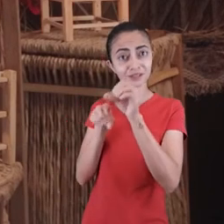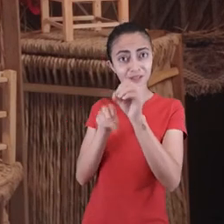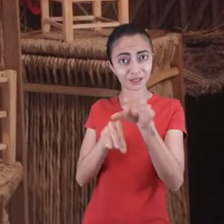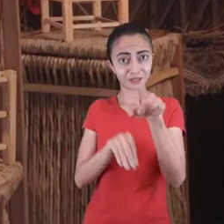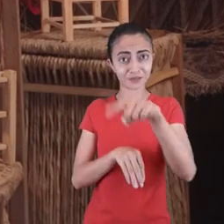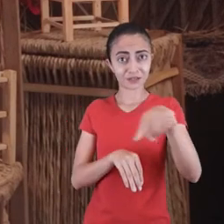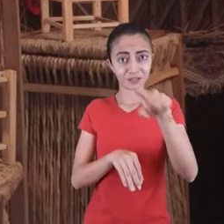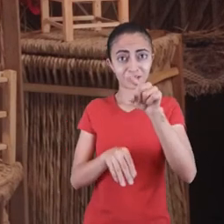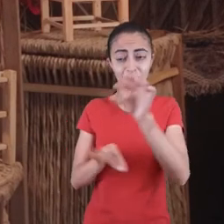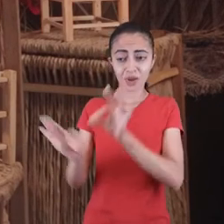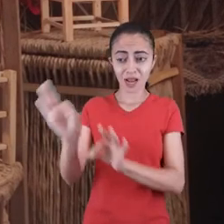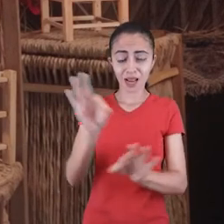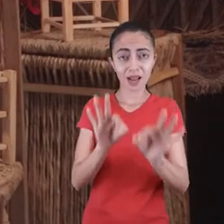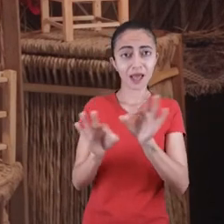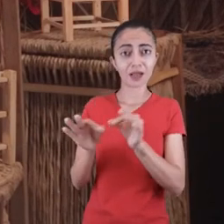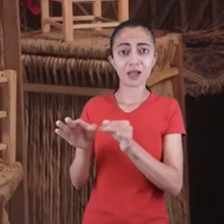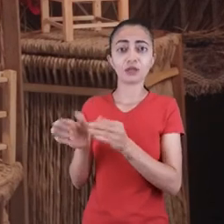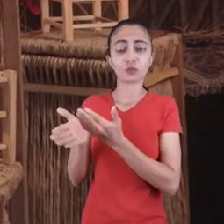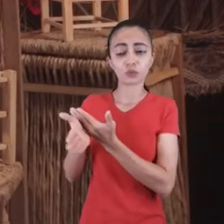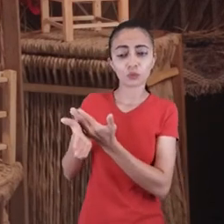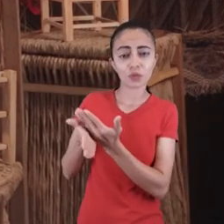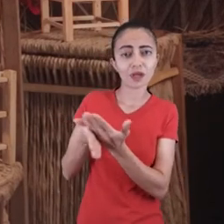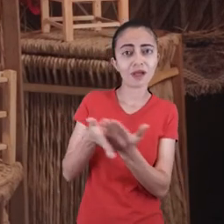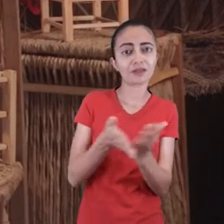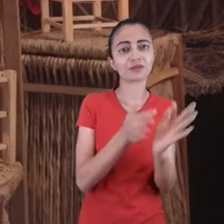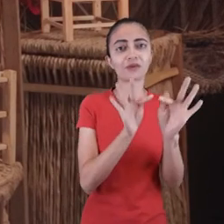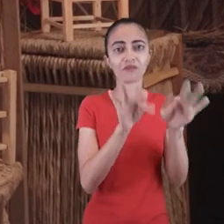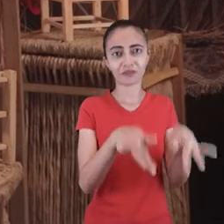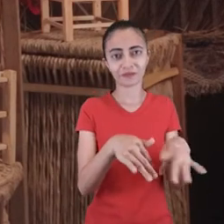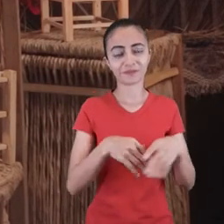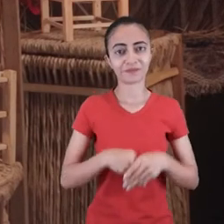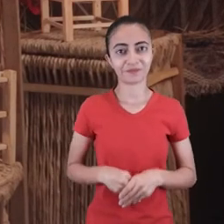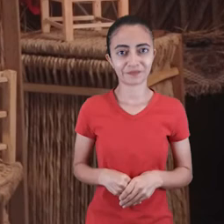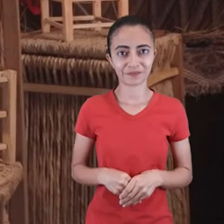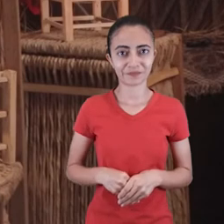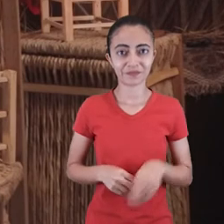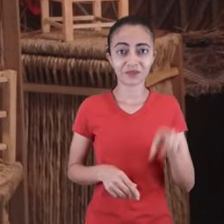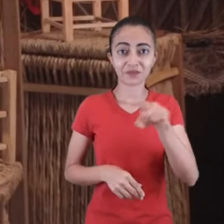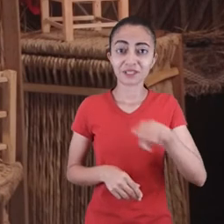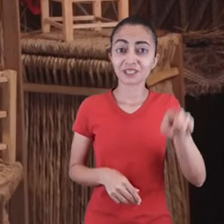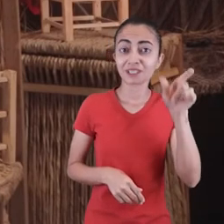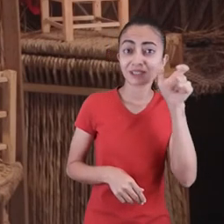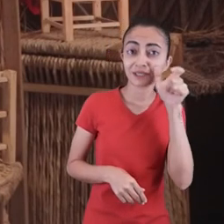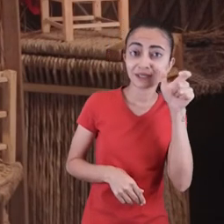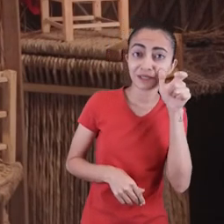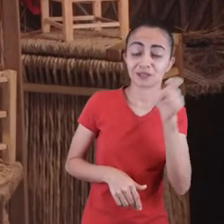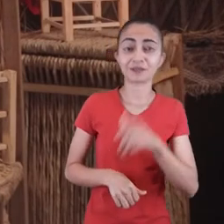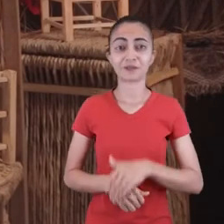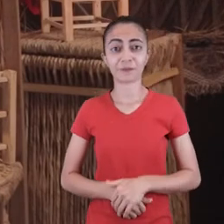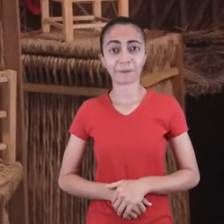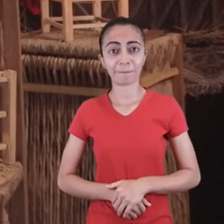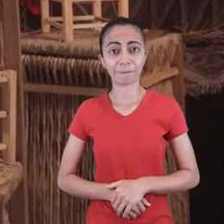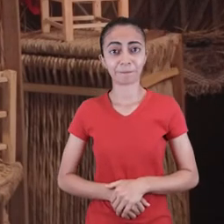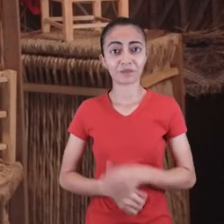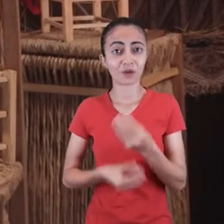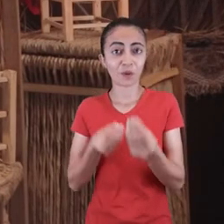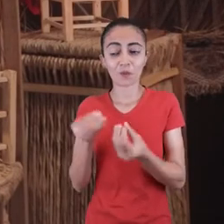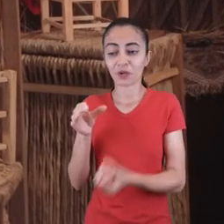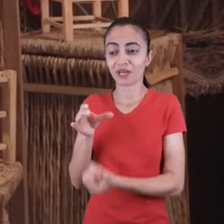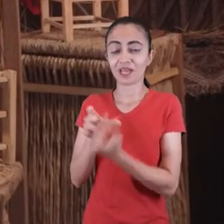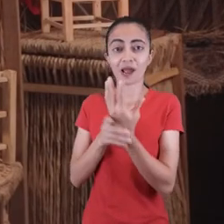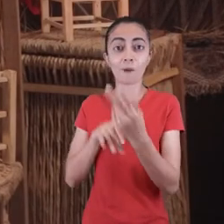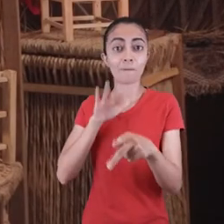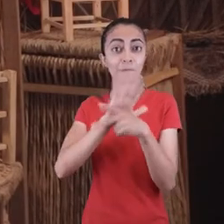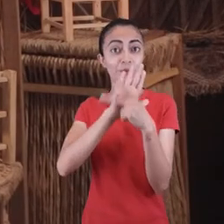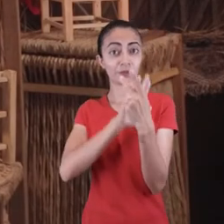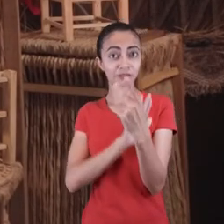do começo ao fim. E vocês se interessar a criar